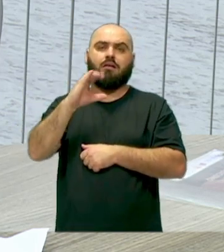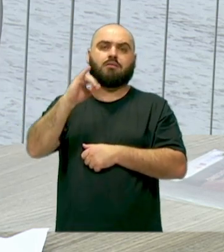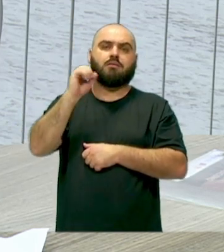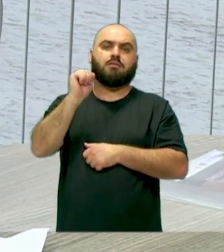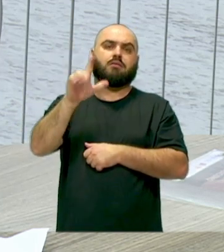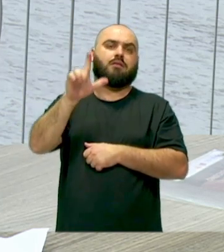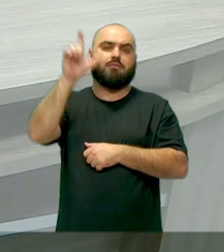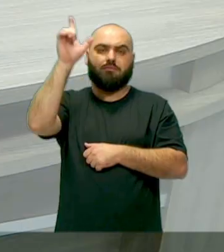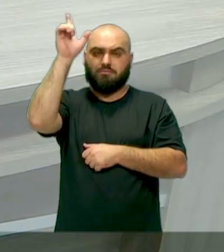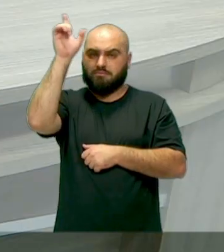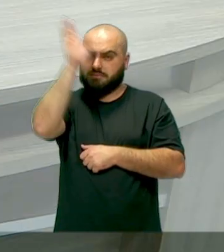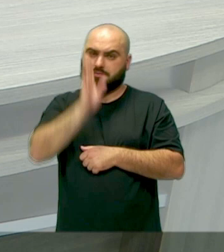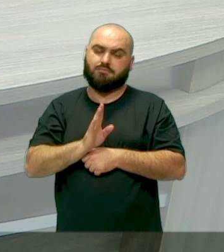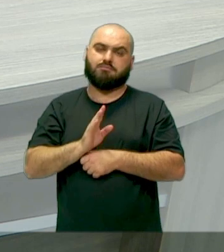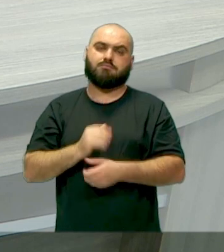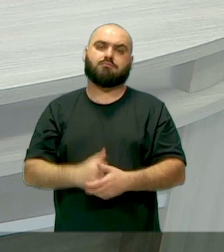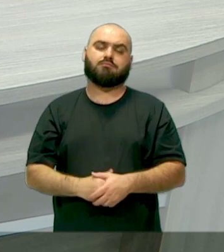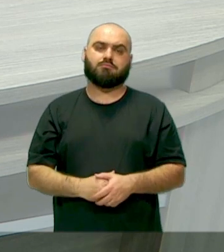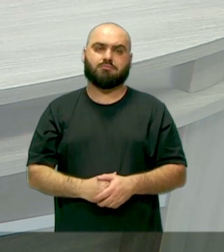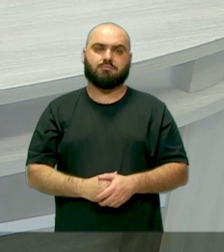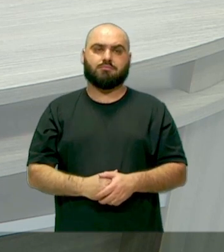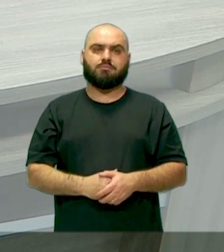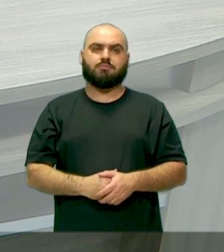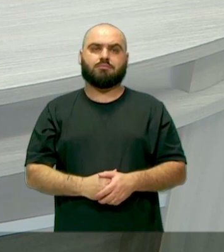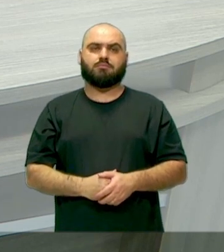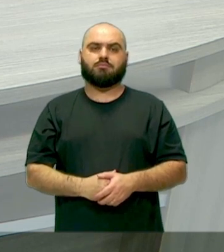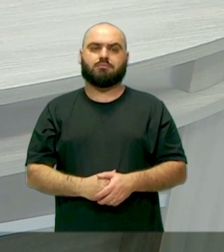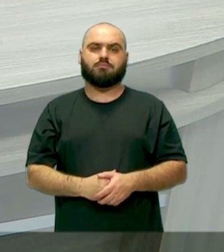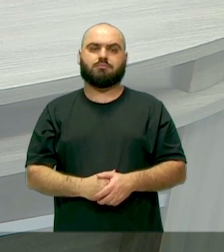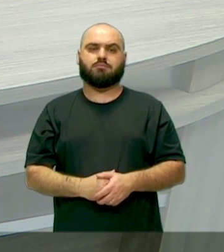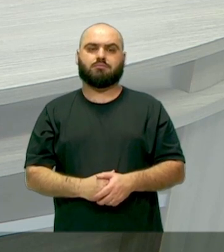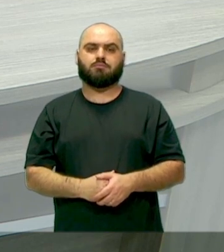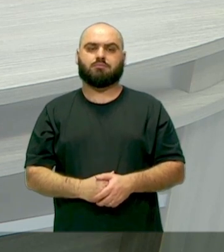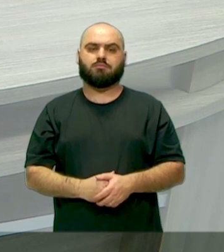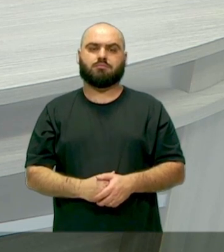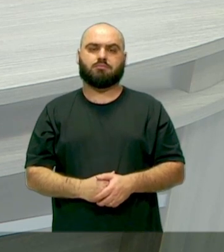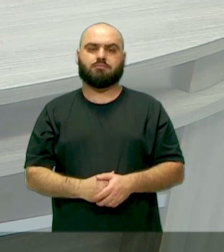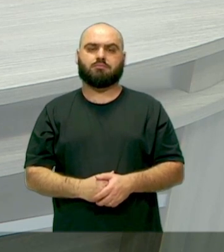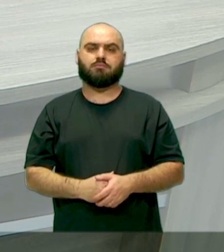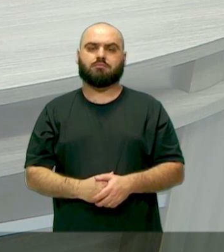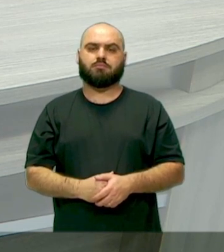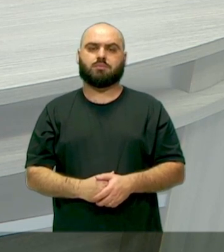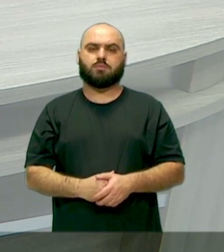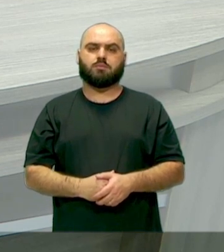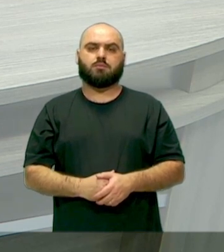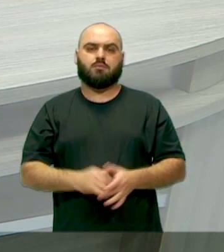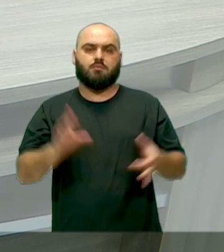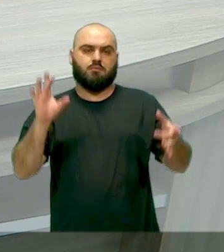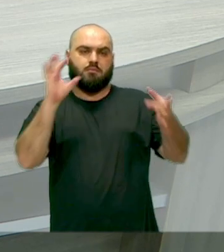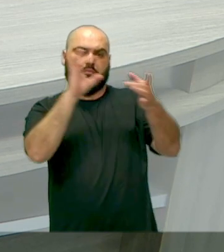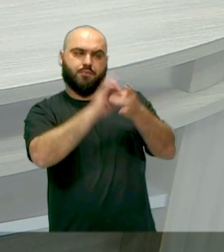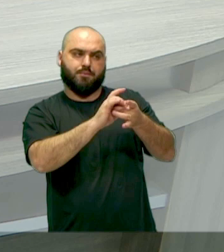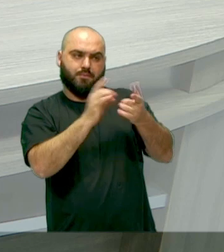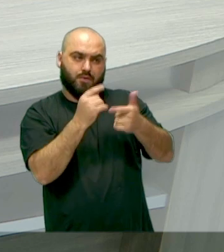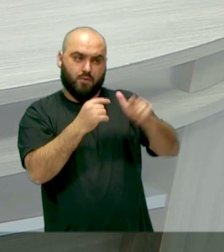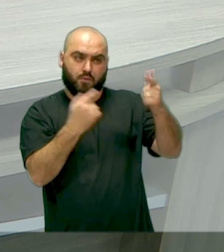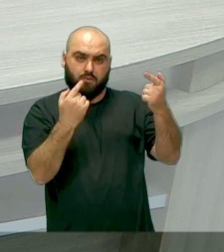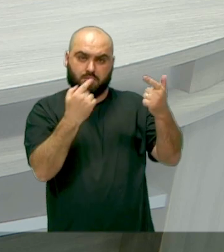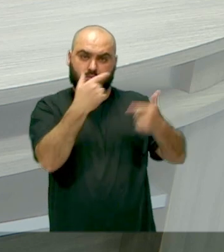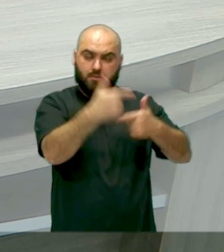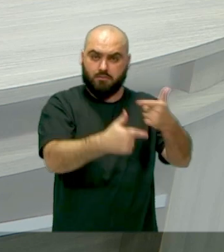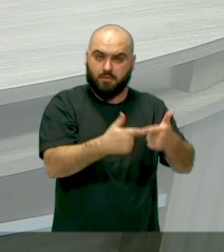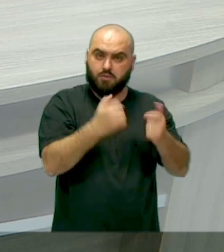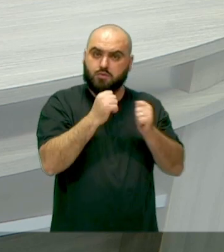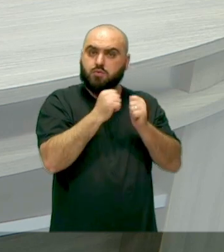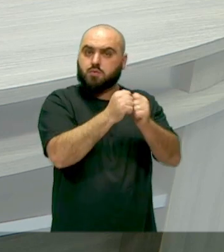Isso está concatenado com uma série de outras ações, de uma série de